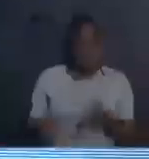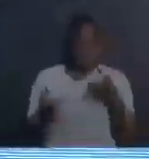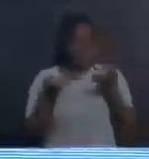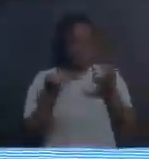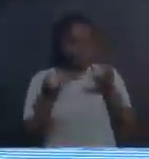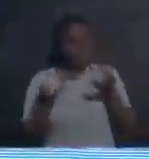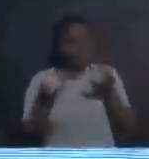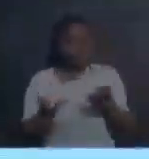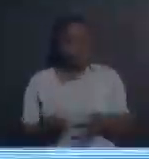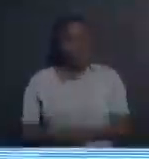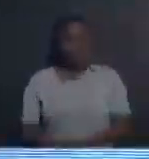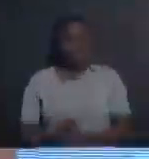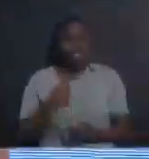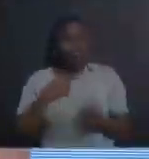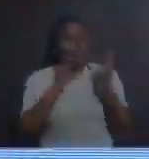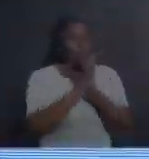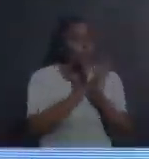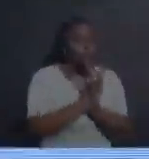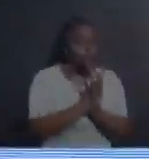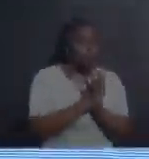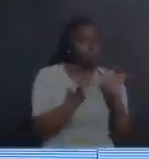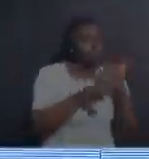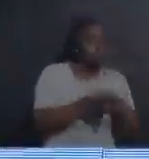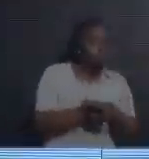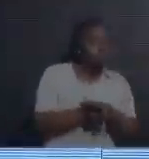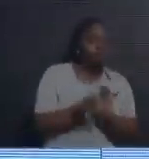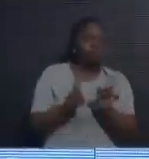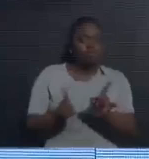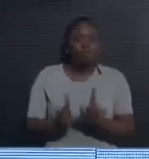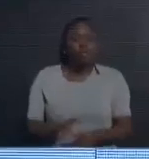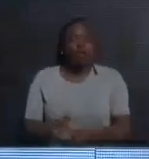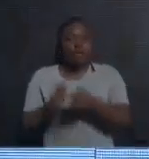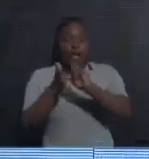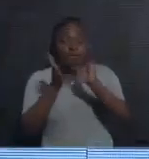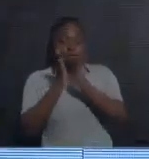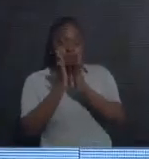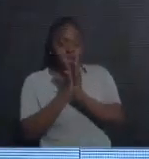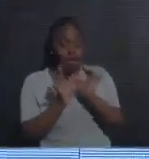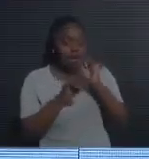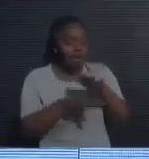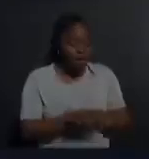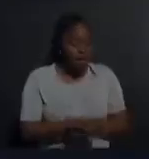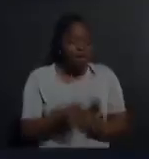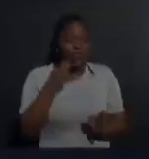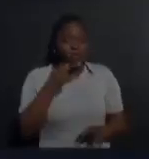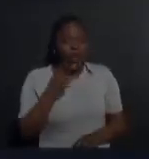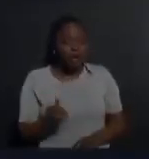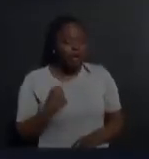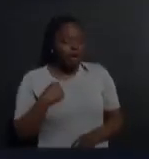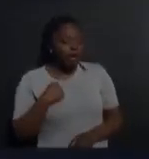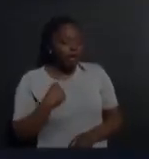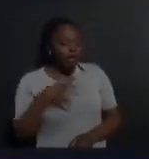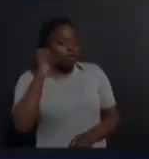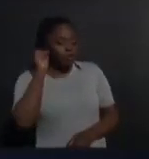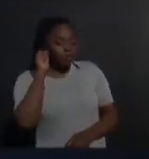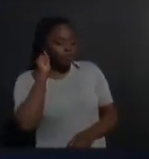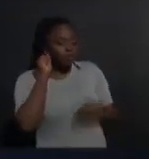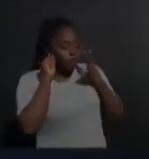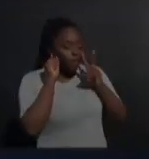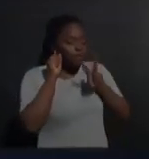mais orar e terminar a oração, não. Eu quero que antes da minha oração acabar, as pessoas falem assim, eu estou ouvindo, eu voltei a